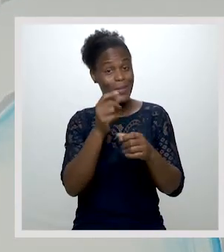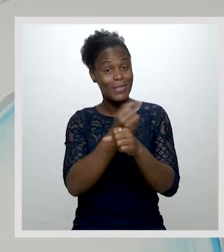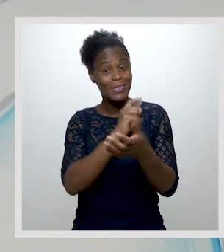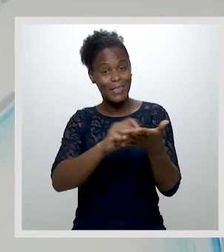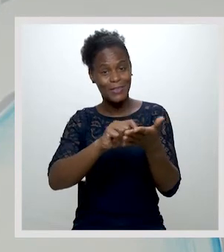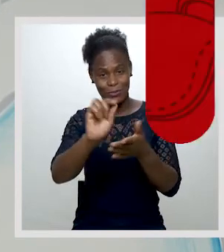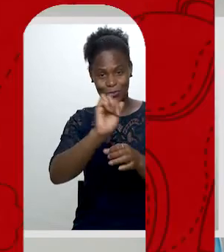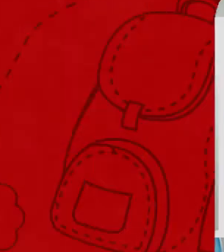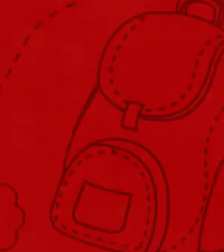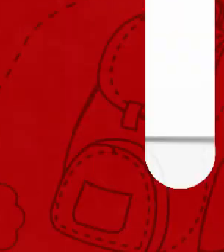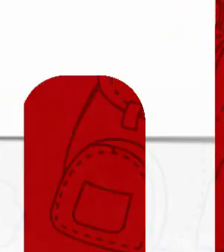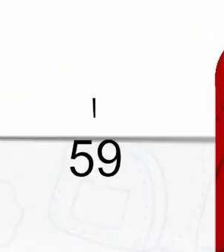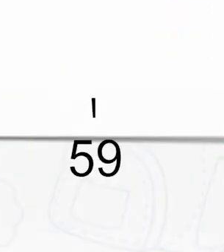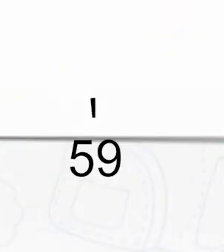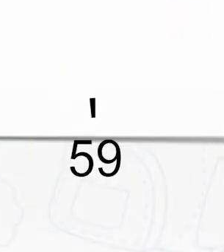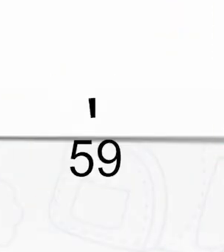exercício.